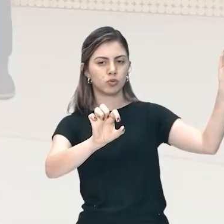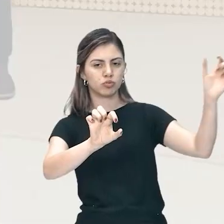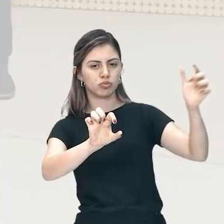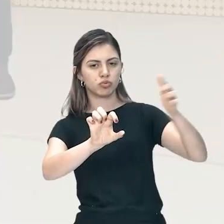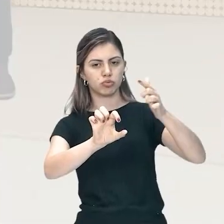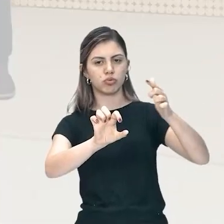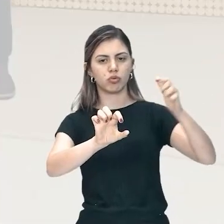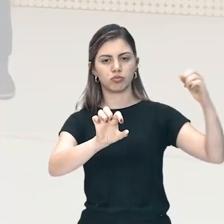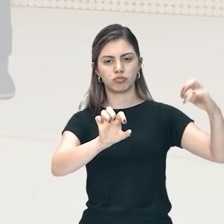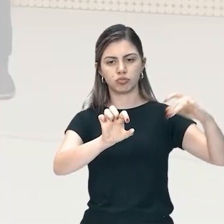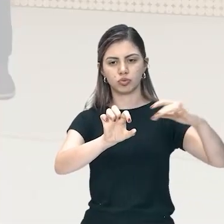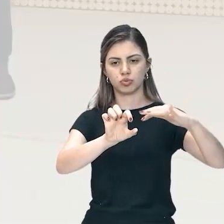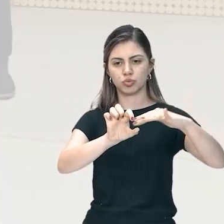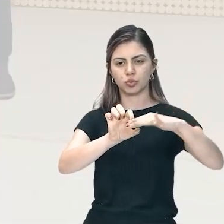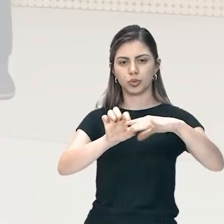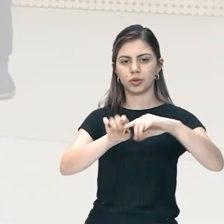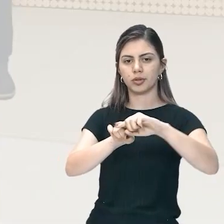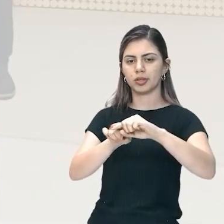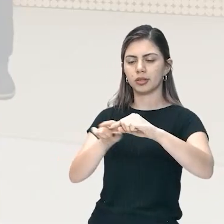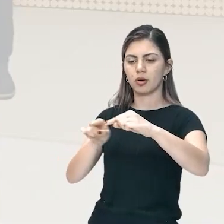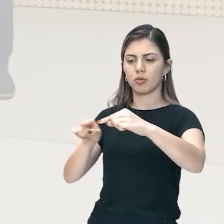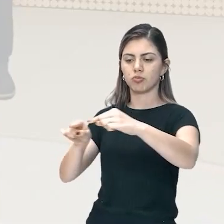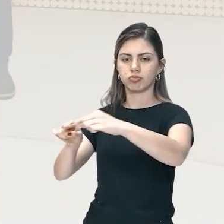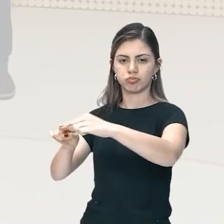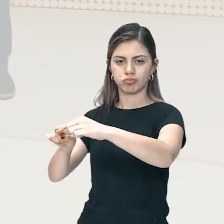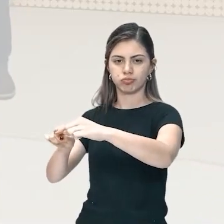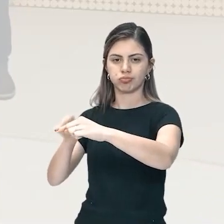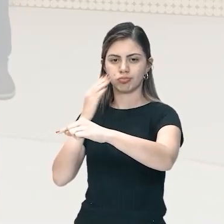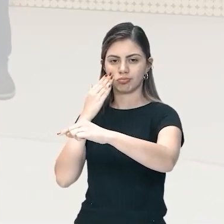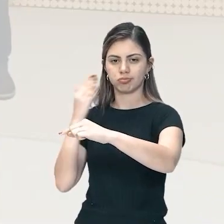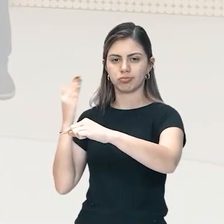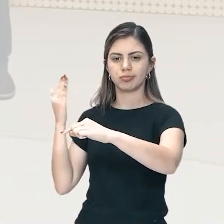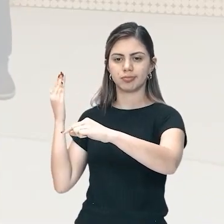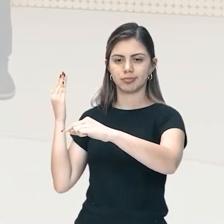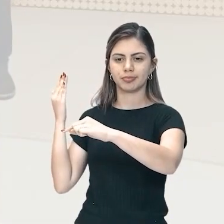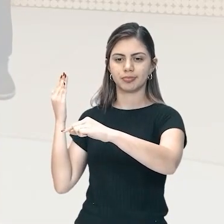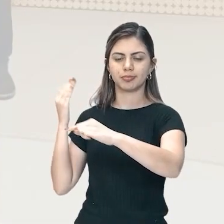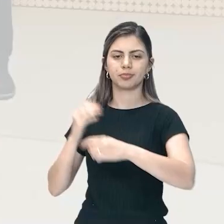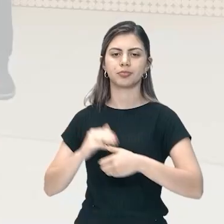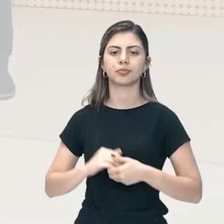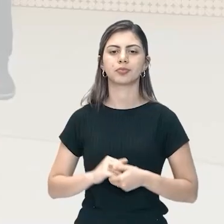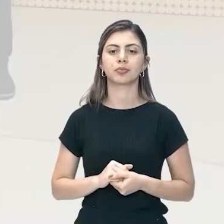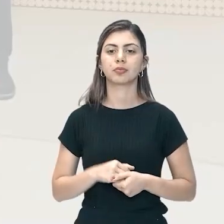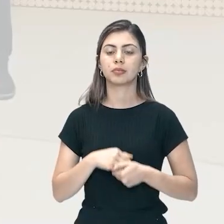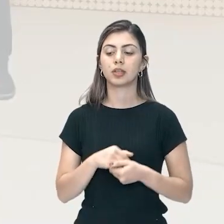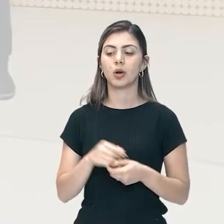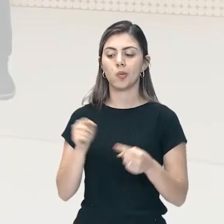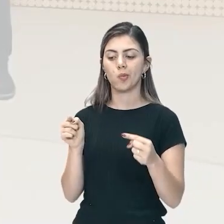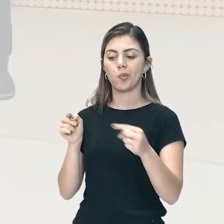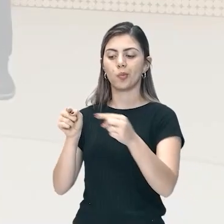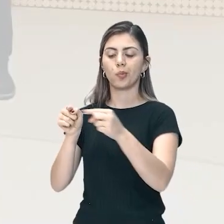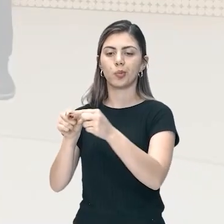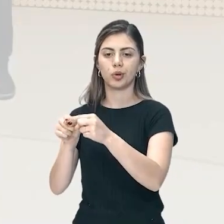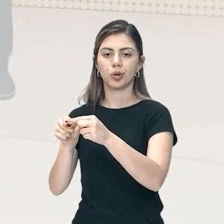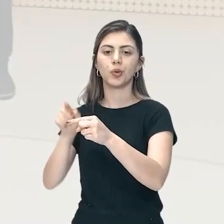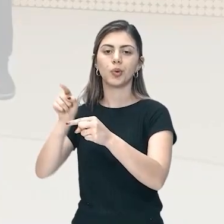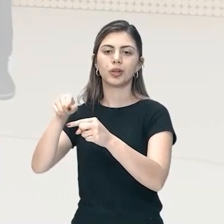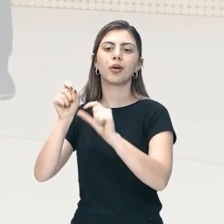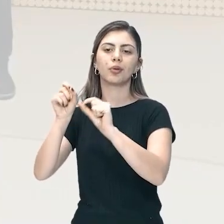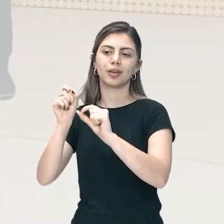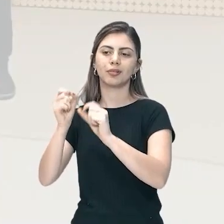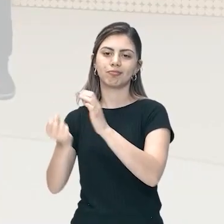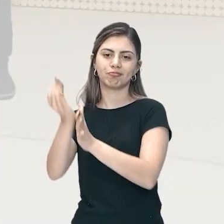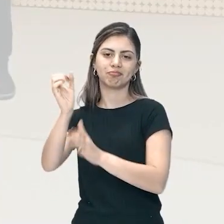essa lente e vão se cruzar lá naquele pontinho. Aquele pontinho onde eles se cruzam, nós chamamos de imagem,